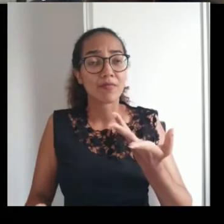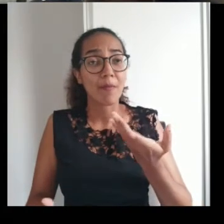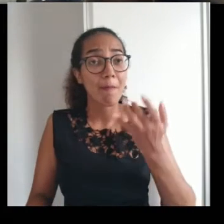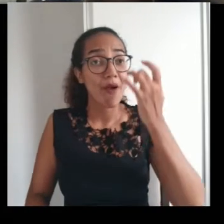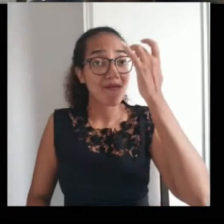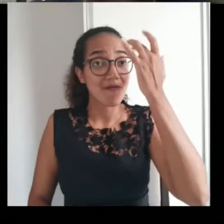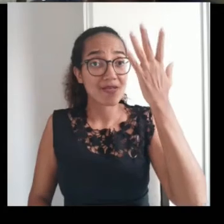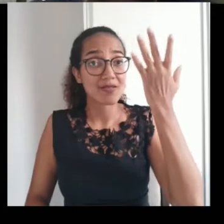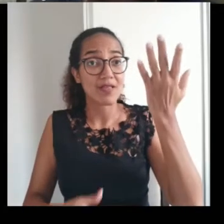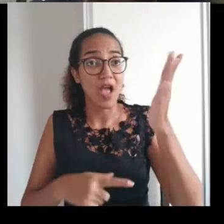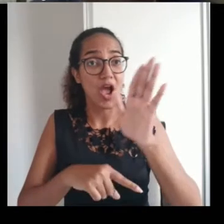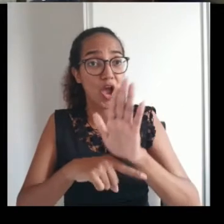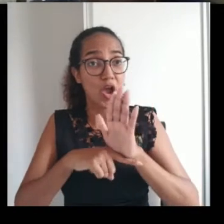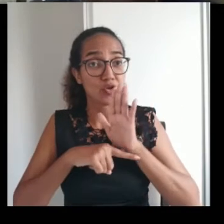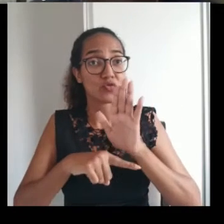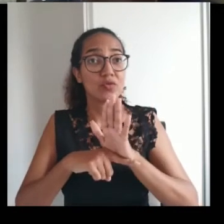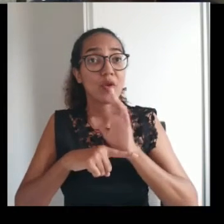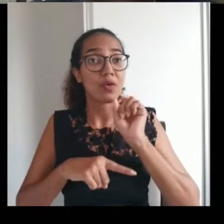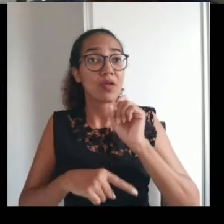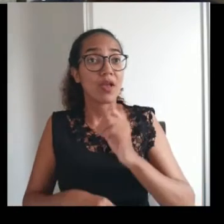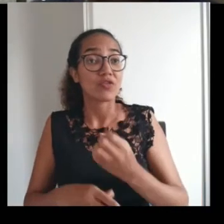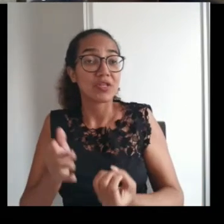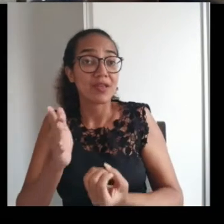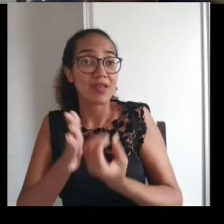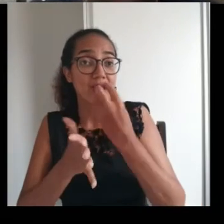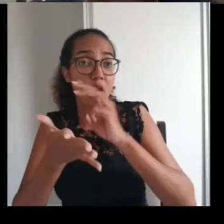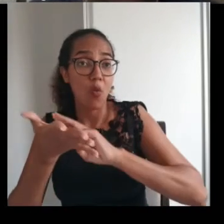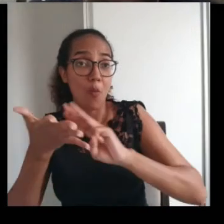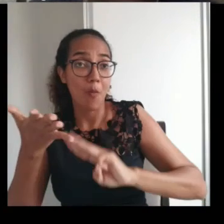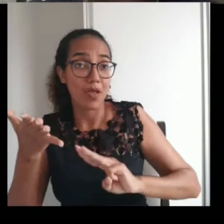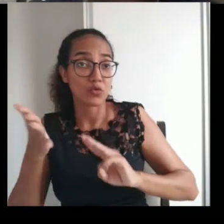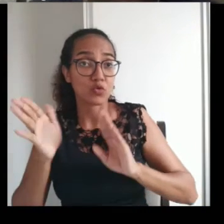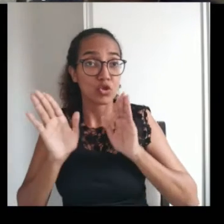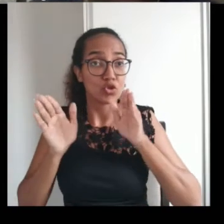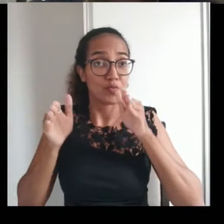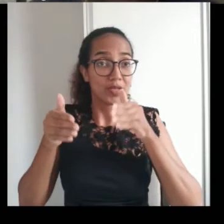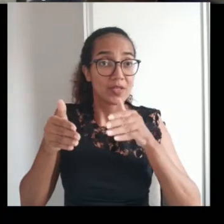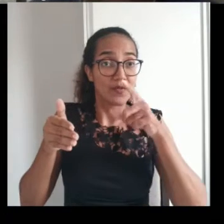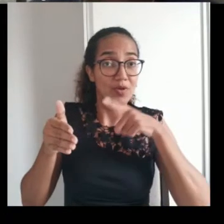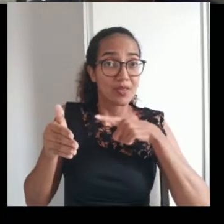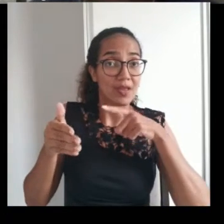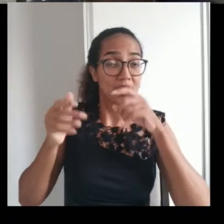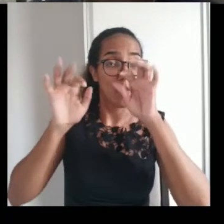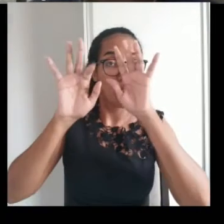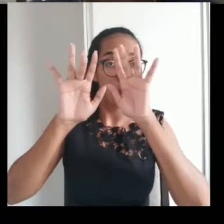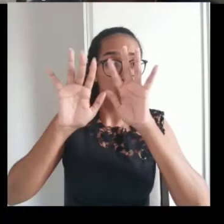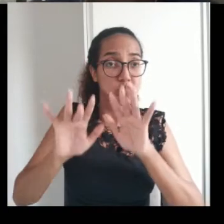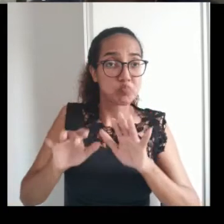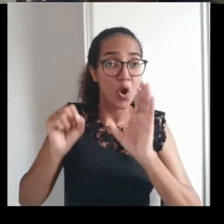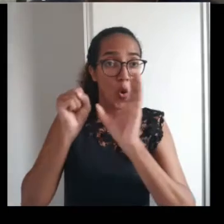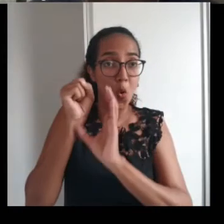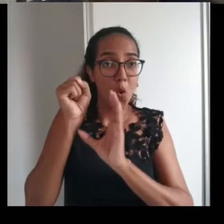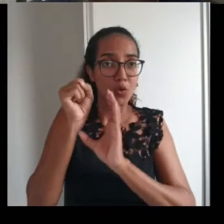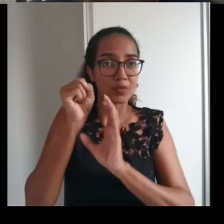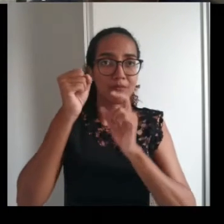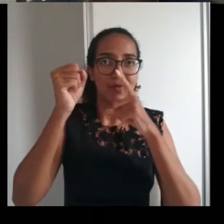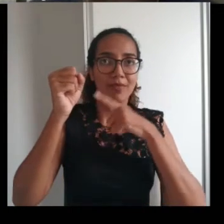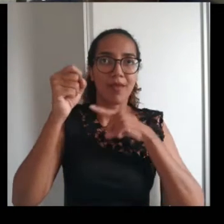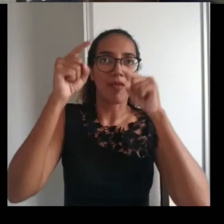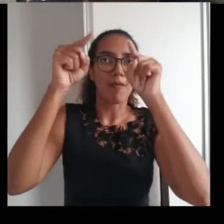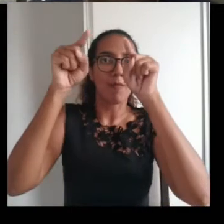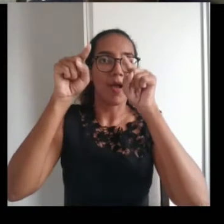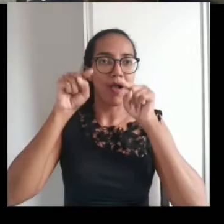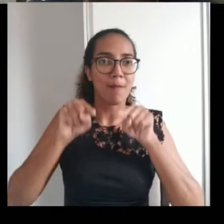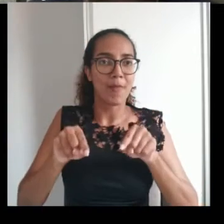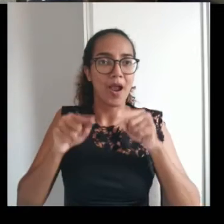né? A gente pode simplesmente criar um método específico que tem esse código, que é um código que está aparecendo em 2 lugares,